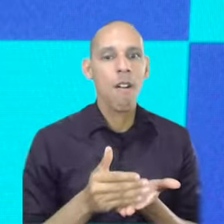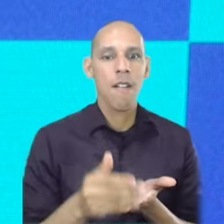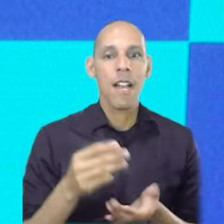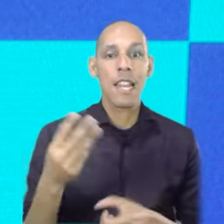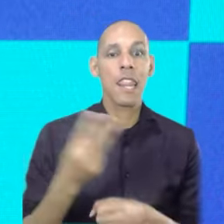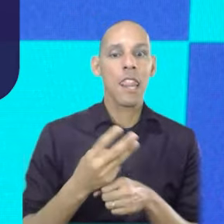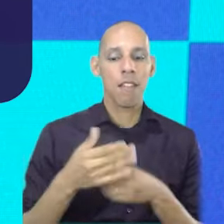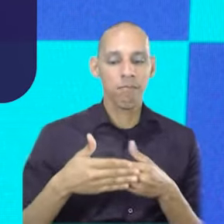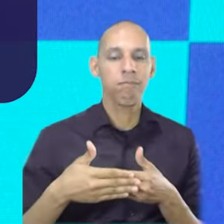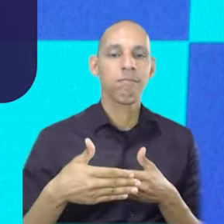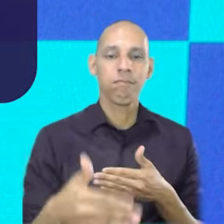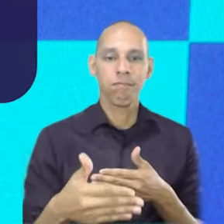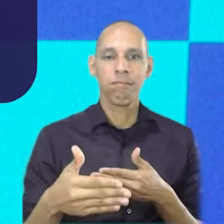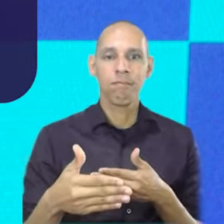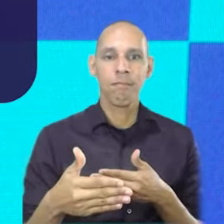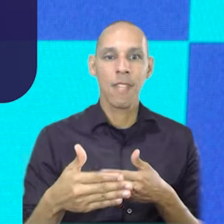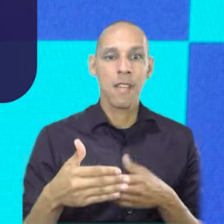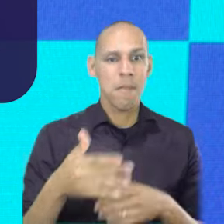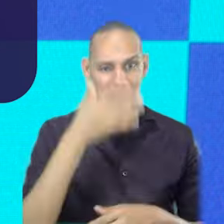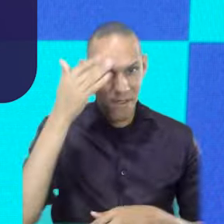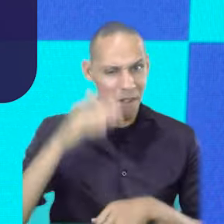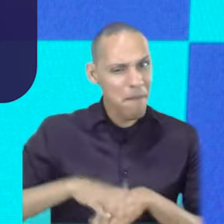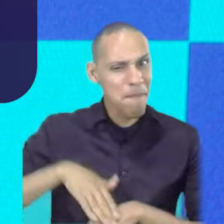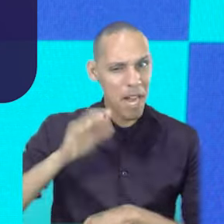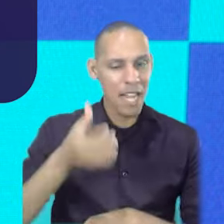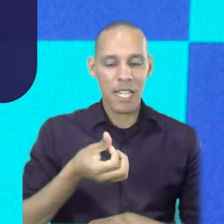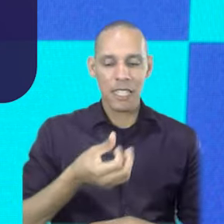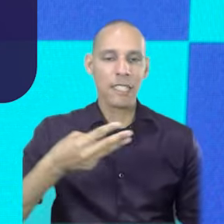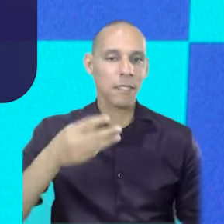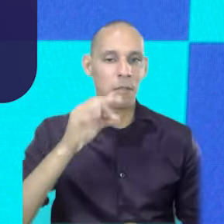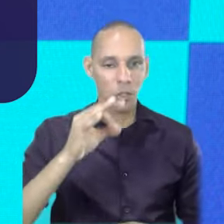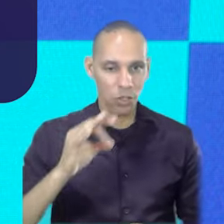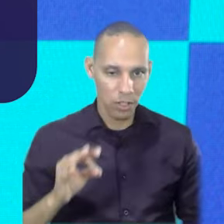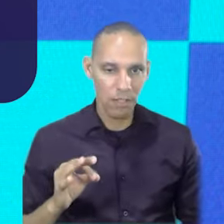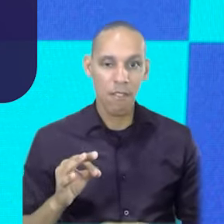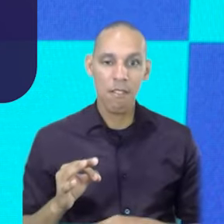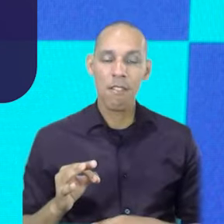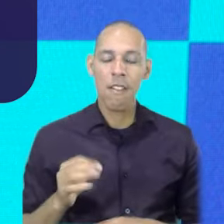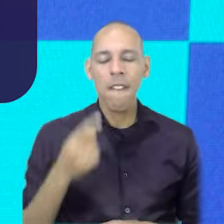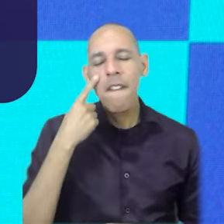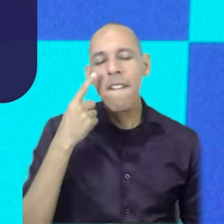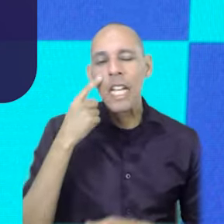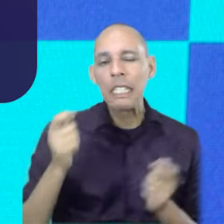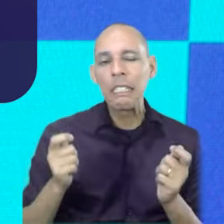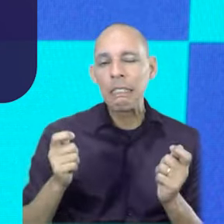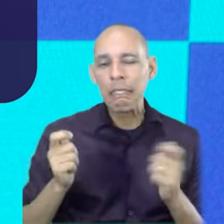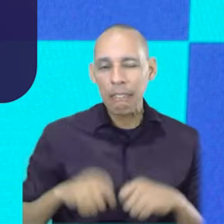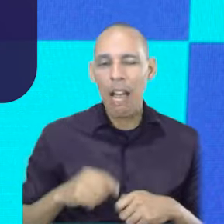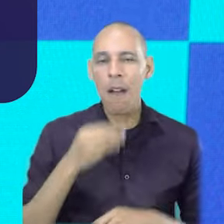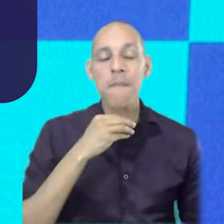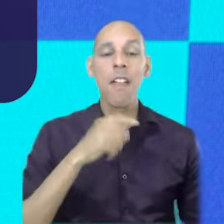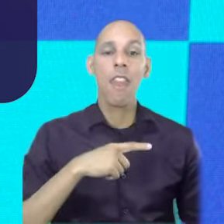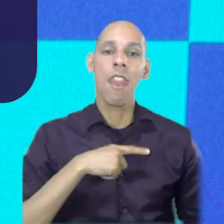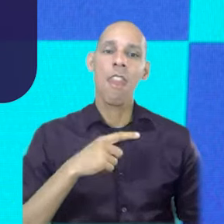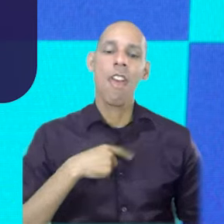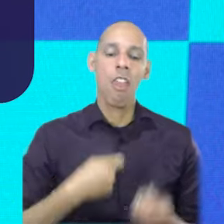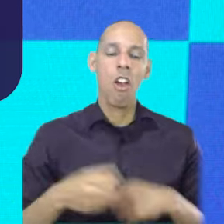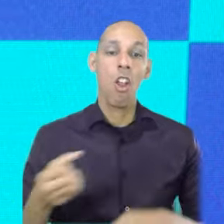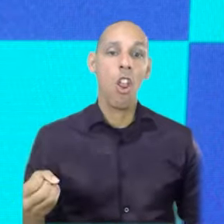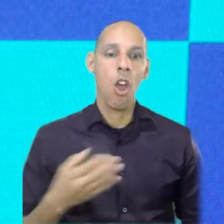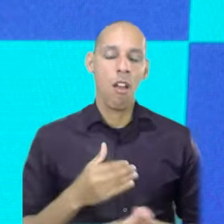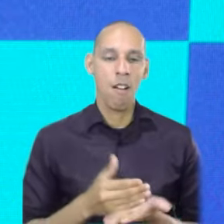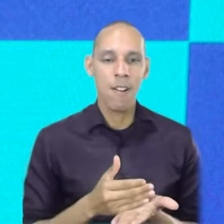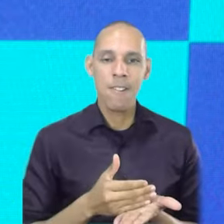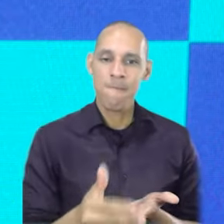uma parcela ainda maior, de 63%, percebe boas oportunidades para se começar um novo negócio próximo de onde